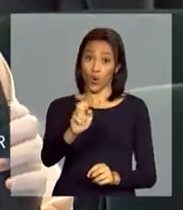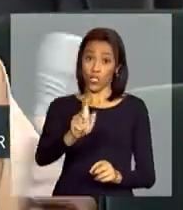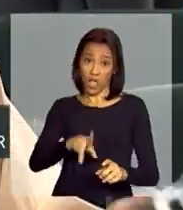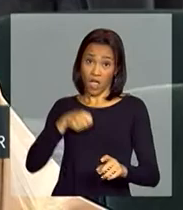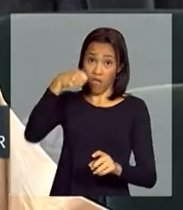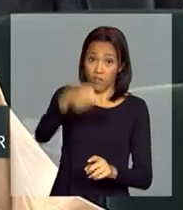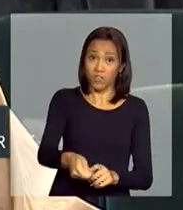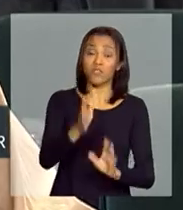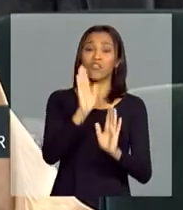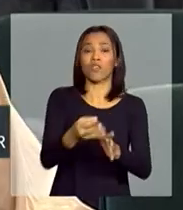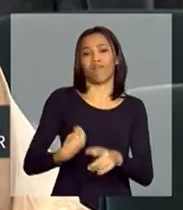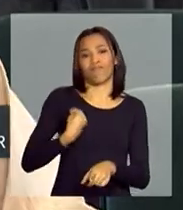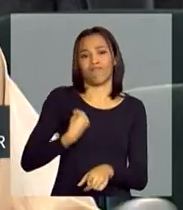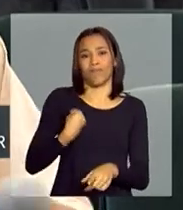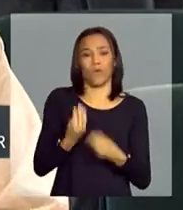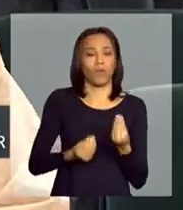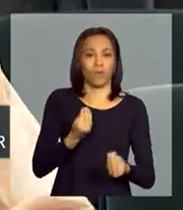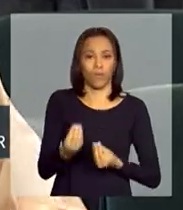adotadas